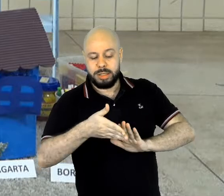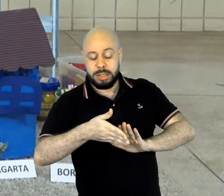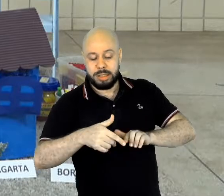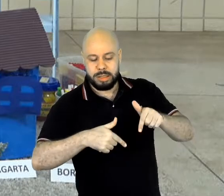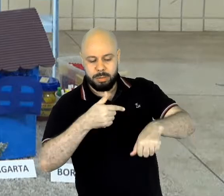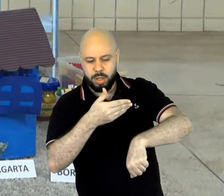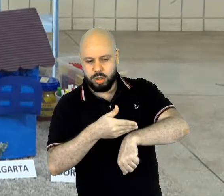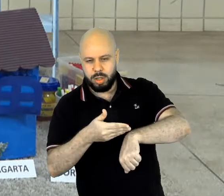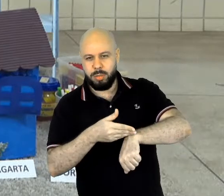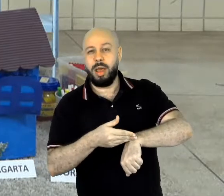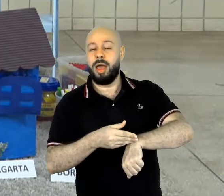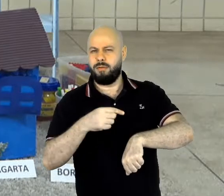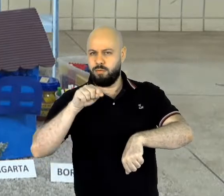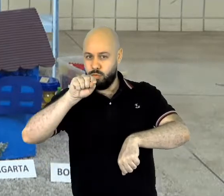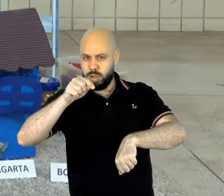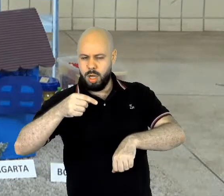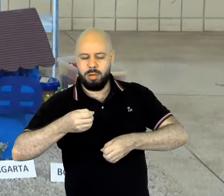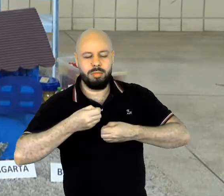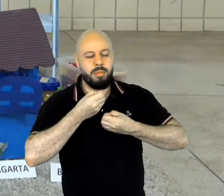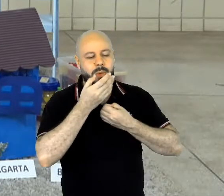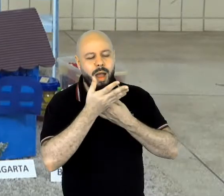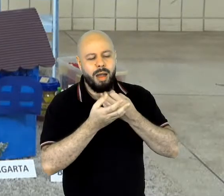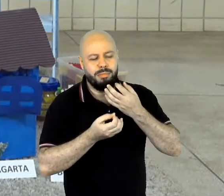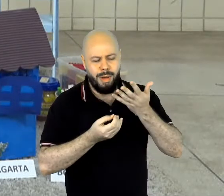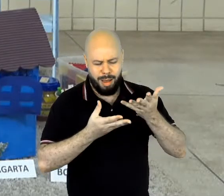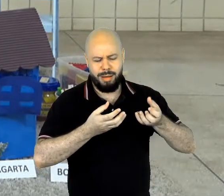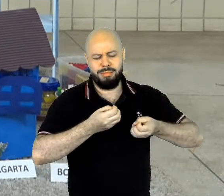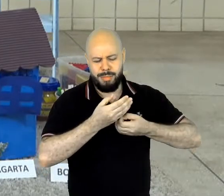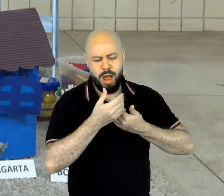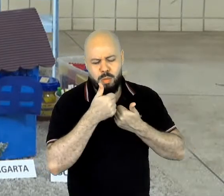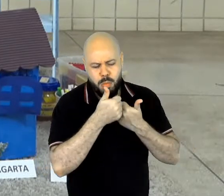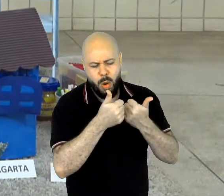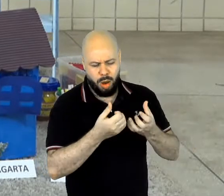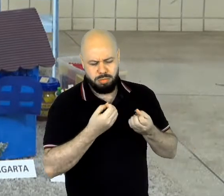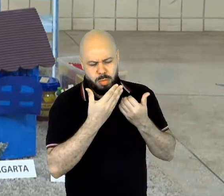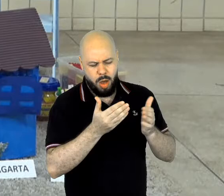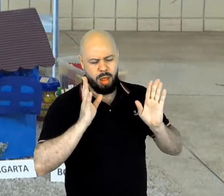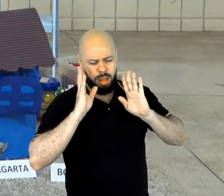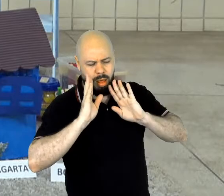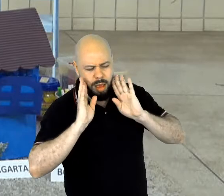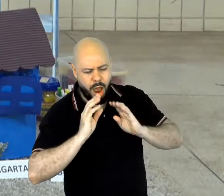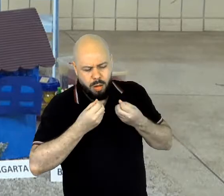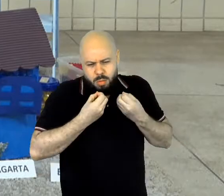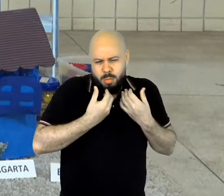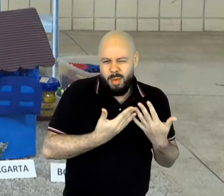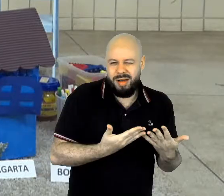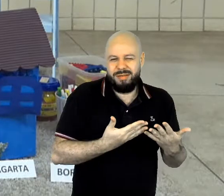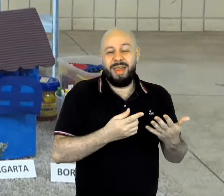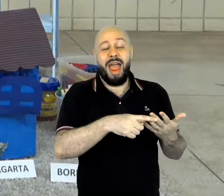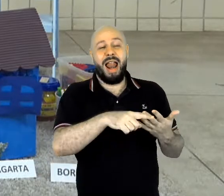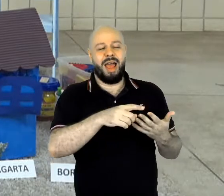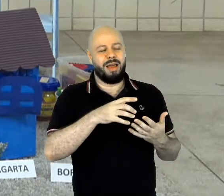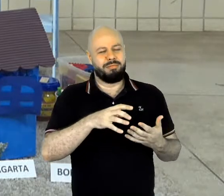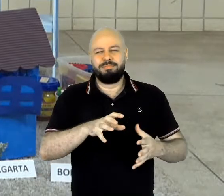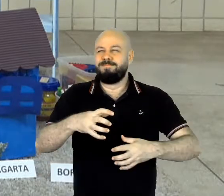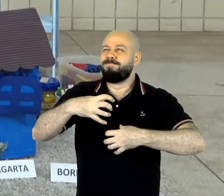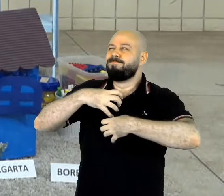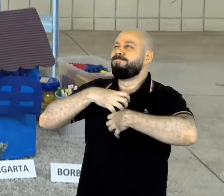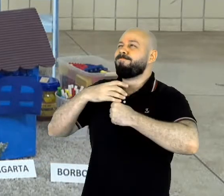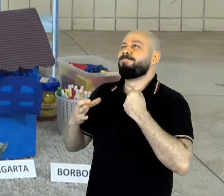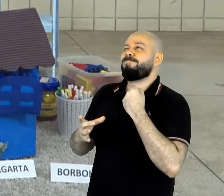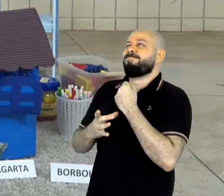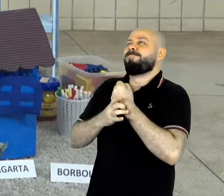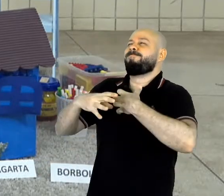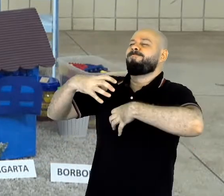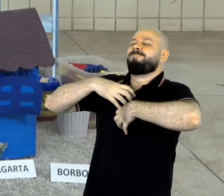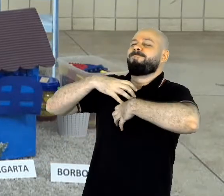é muito bom, não é? E faz parte da infância dela. Quando você elogia a sua criança, ela vai se tornar uma criança mais segura e vai fazer